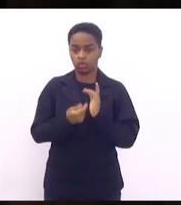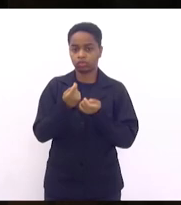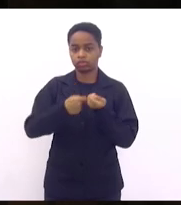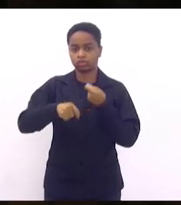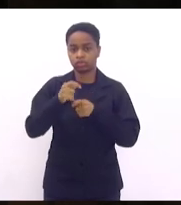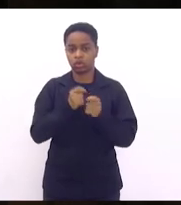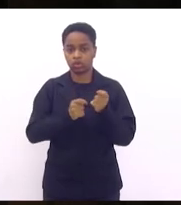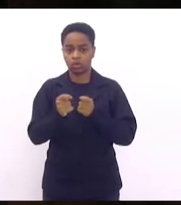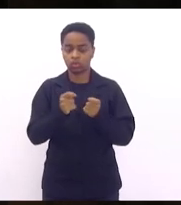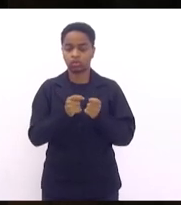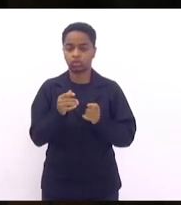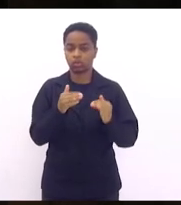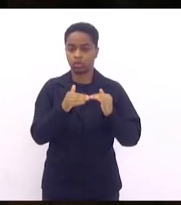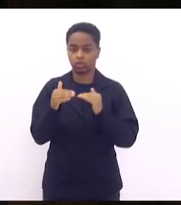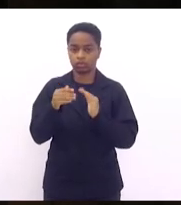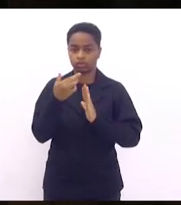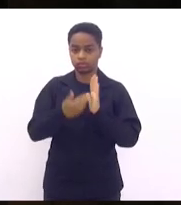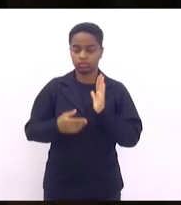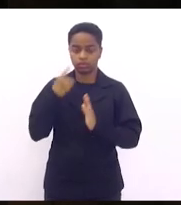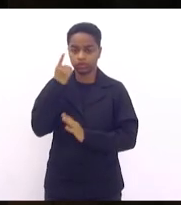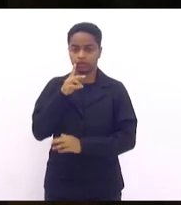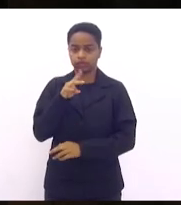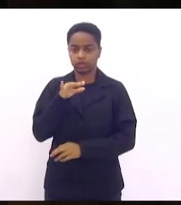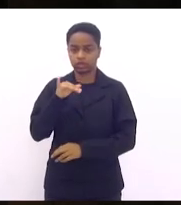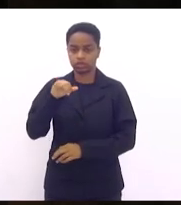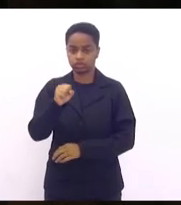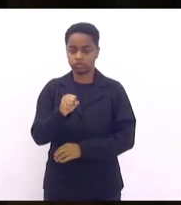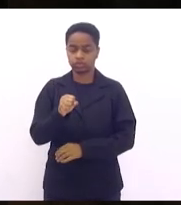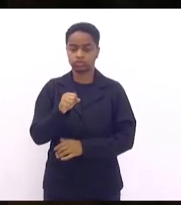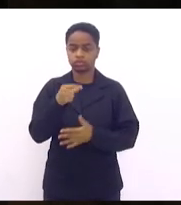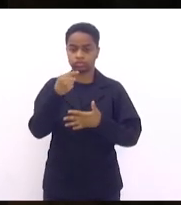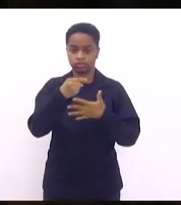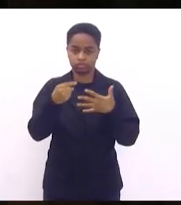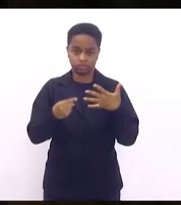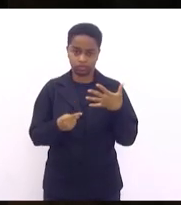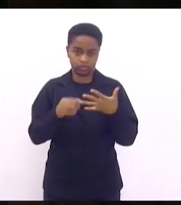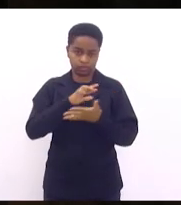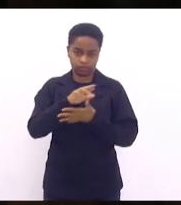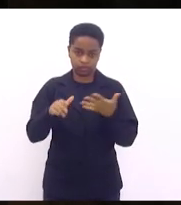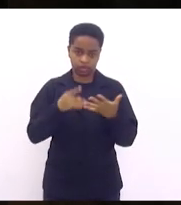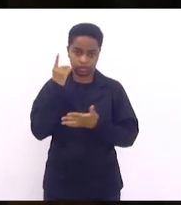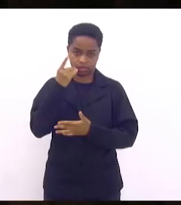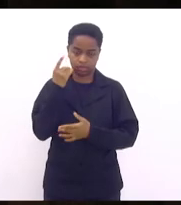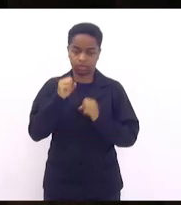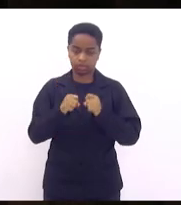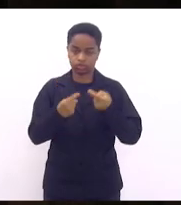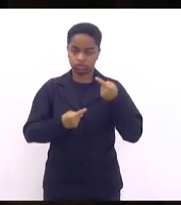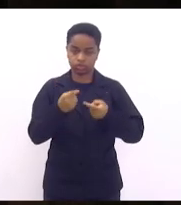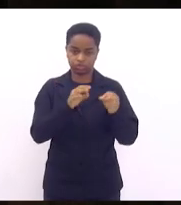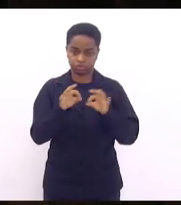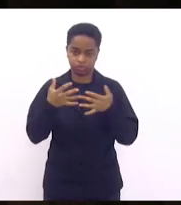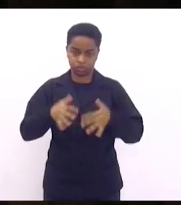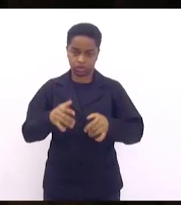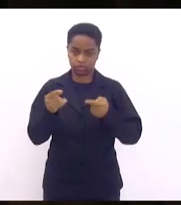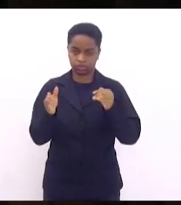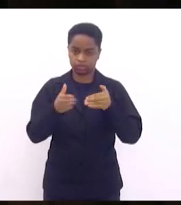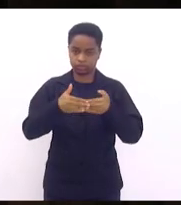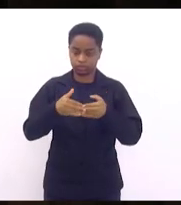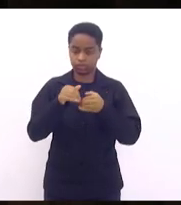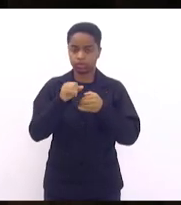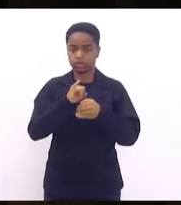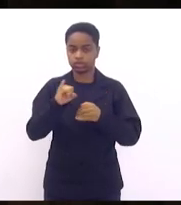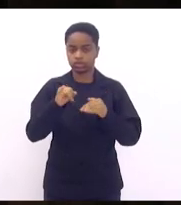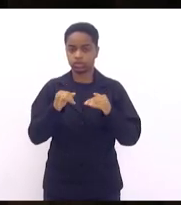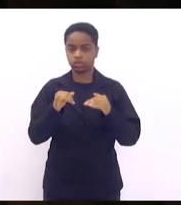Fiscalização Financeira e Controle favorável. Relator, deputado Vinícius Cosolino, doutor Deodalto, Tande Vieira e Carlos Macedo. Em discussão, não havendo quem queira discutir, encerrada a